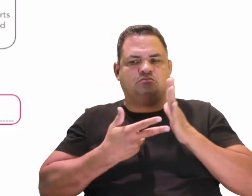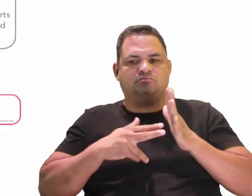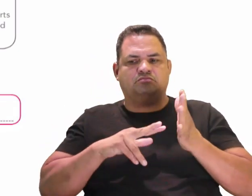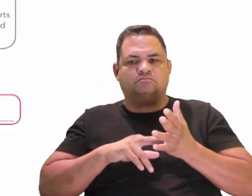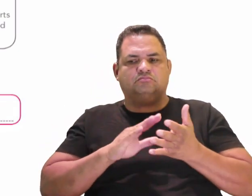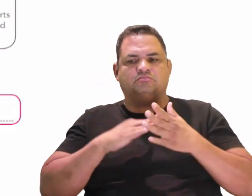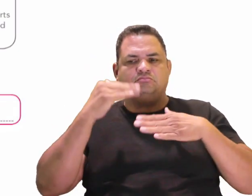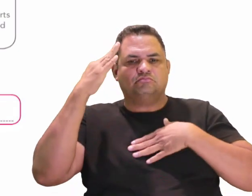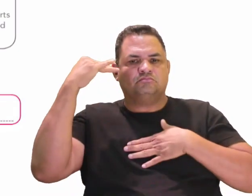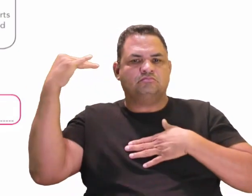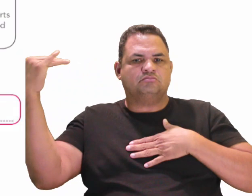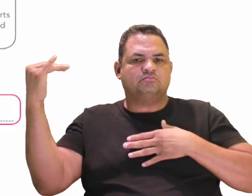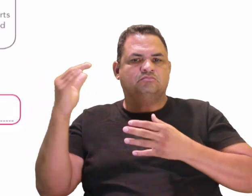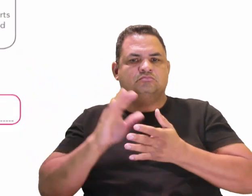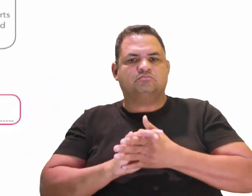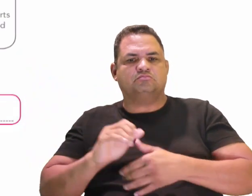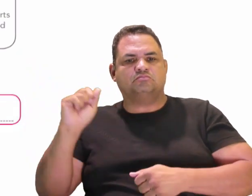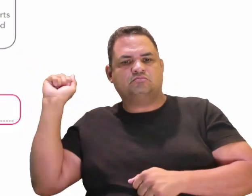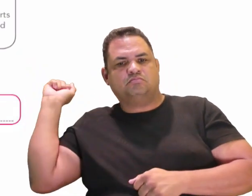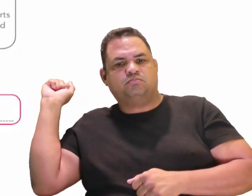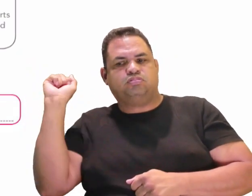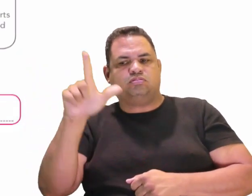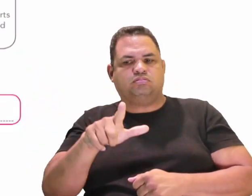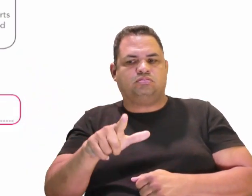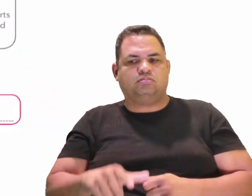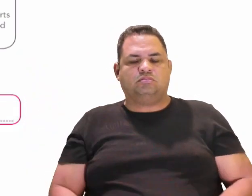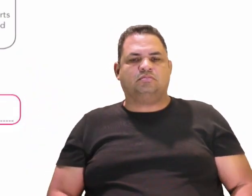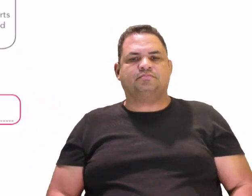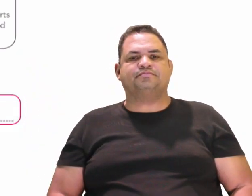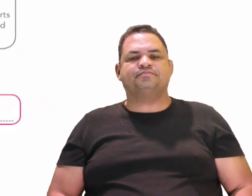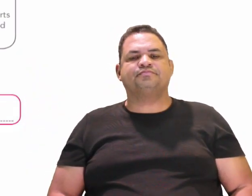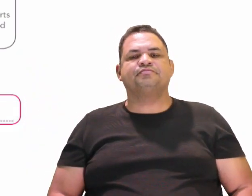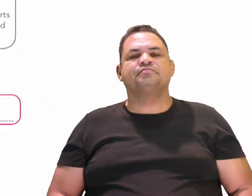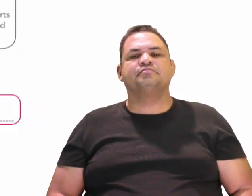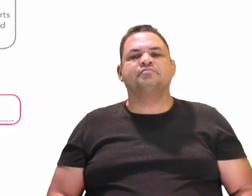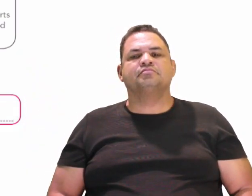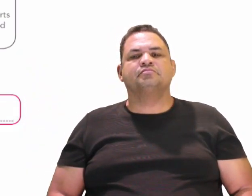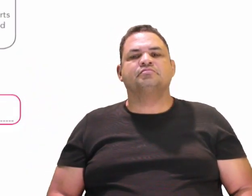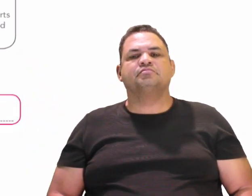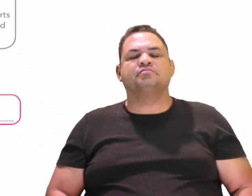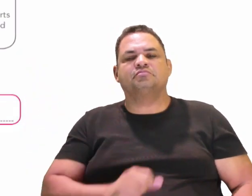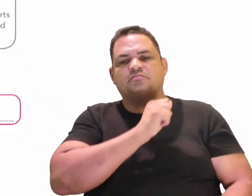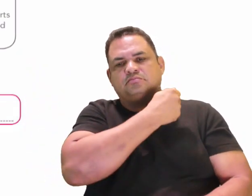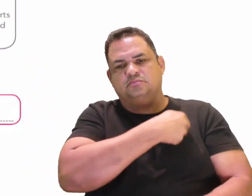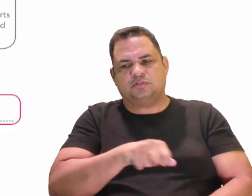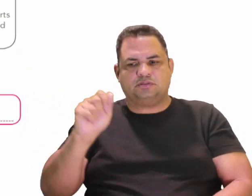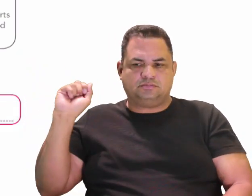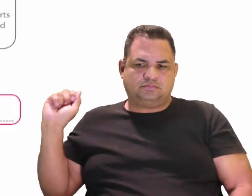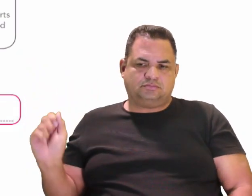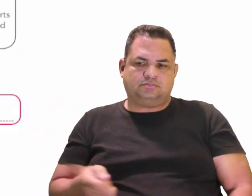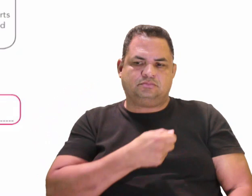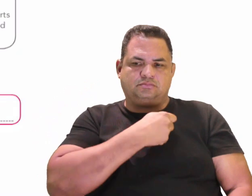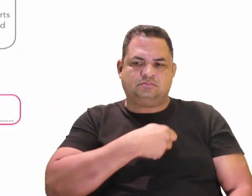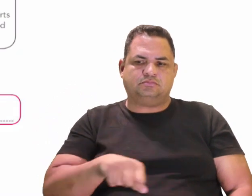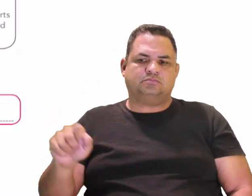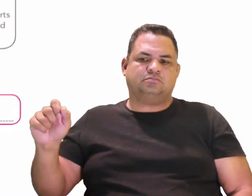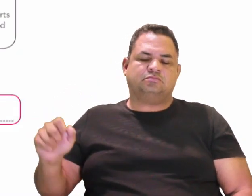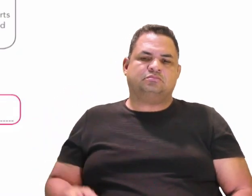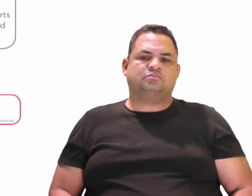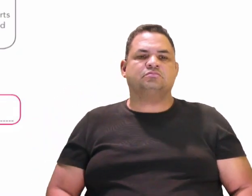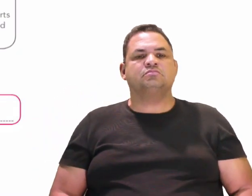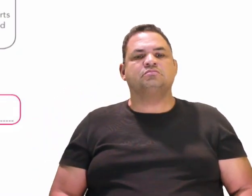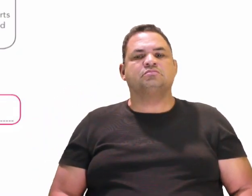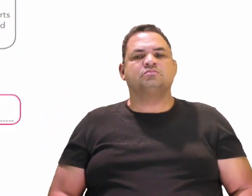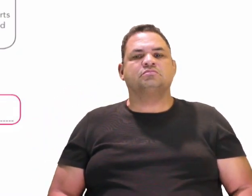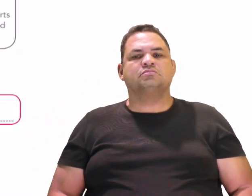nossa famosa queimada. Dodgeball, play tennis, certo? Que é jogar tênis.